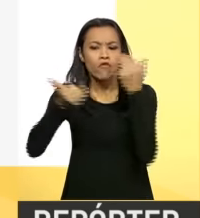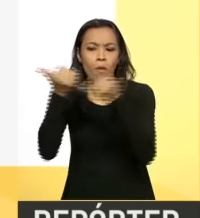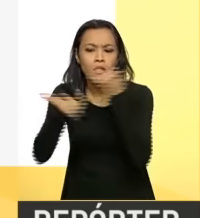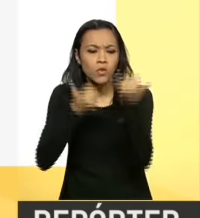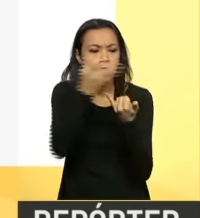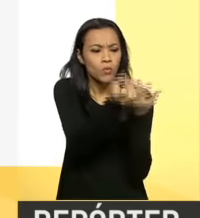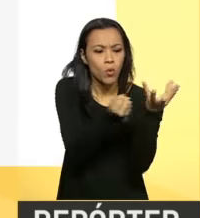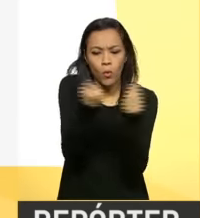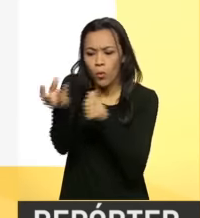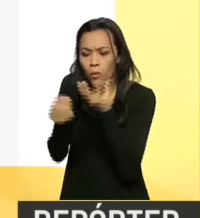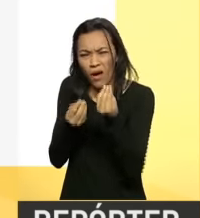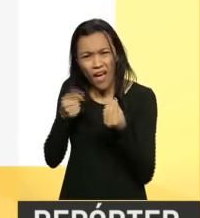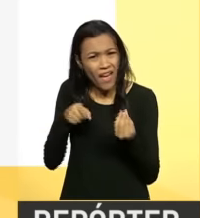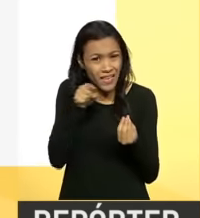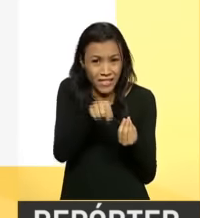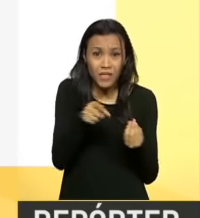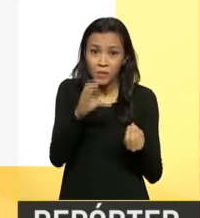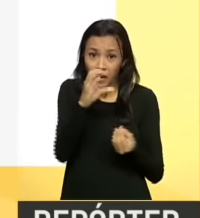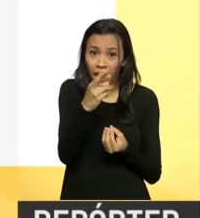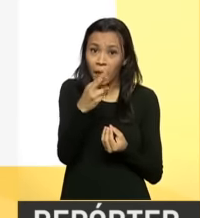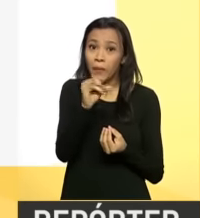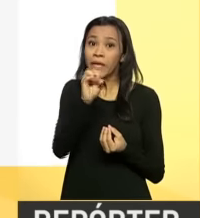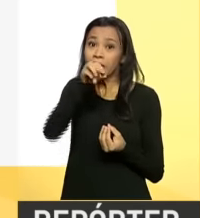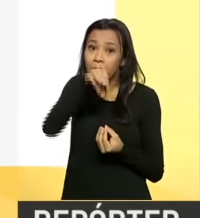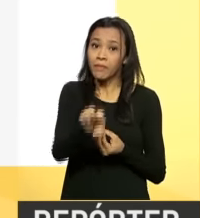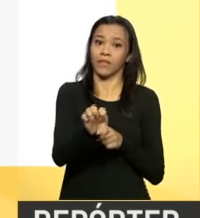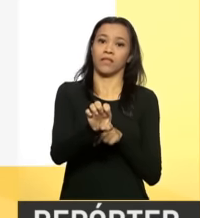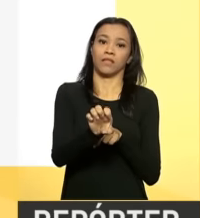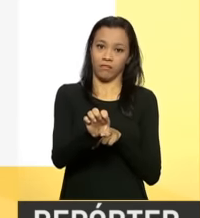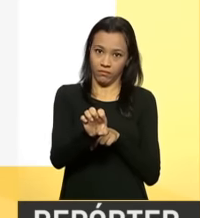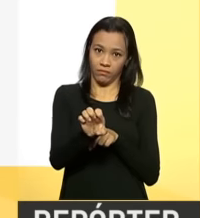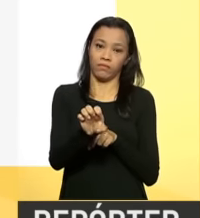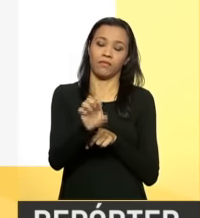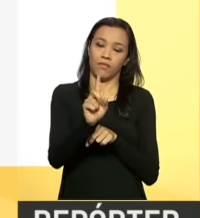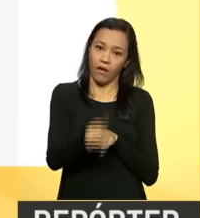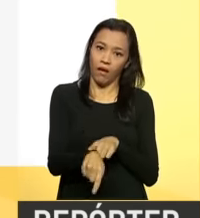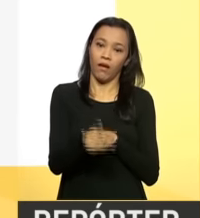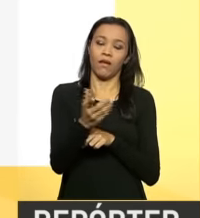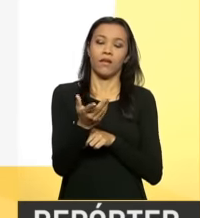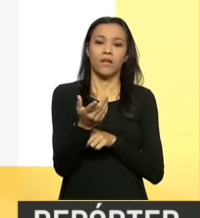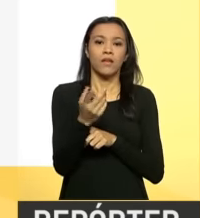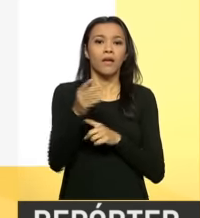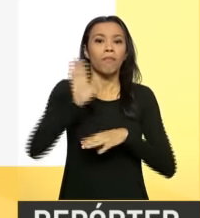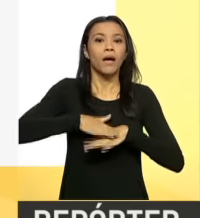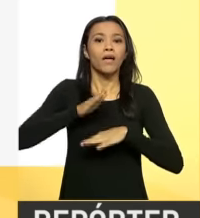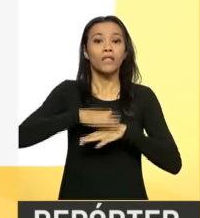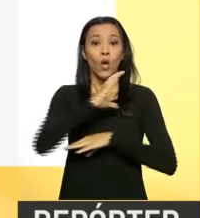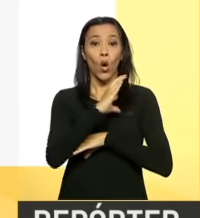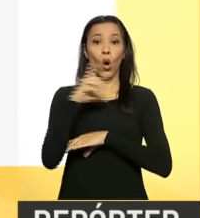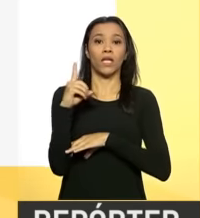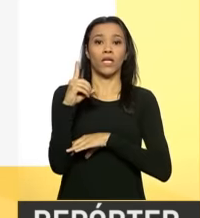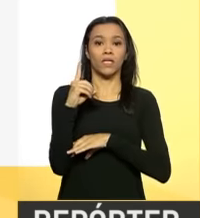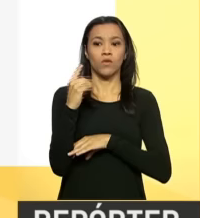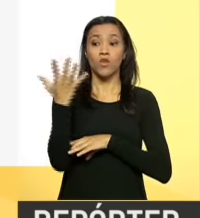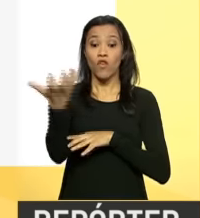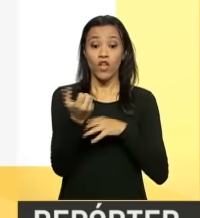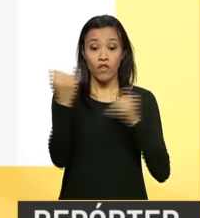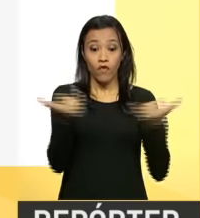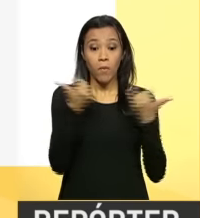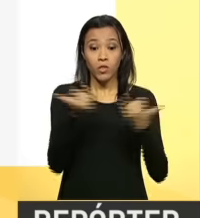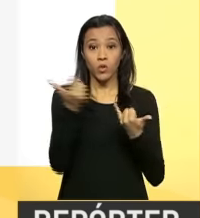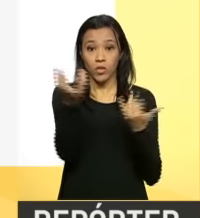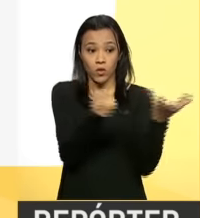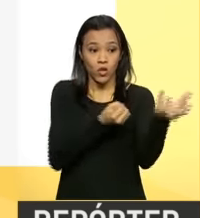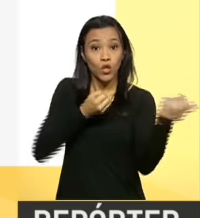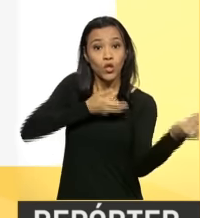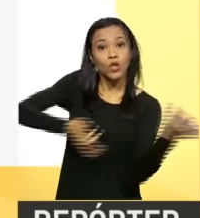é um crime, na maioria das vezes, um crime de competência estadual, mas sob a coordenação de informações, a troca